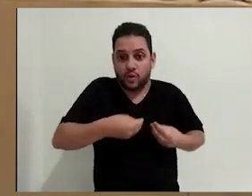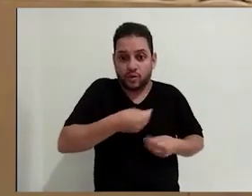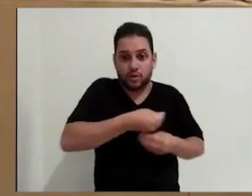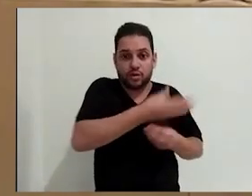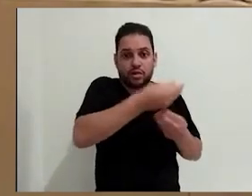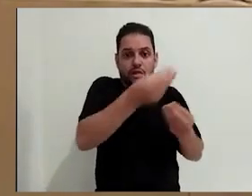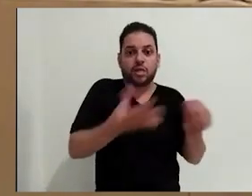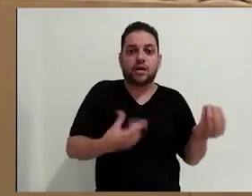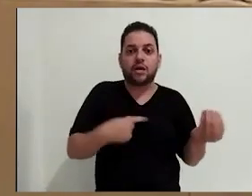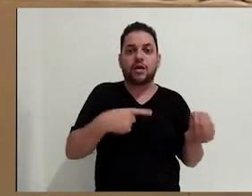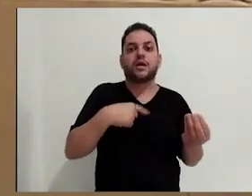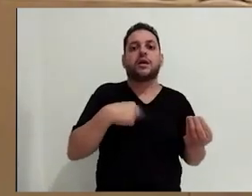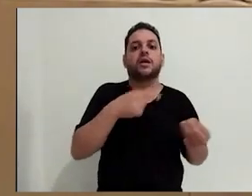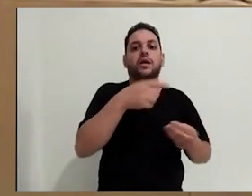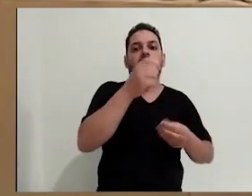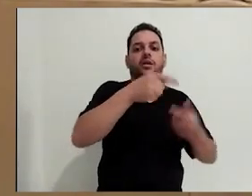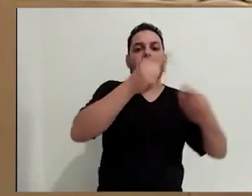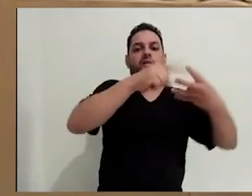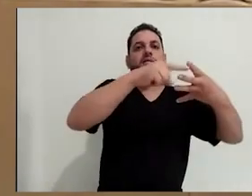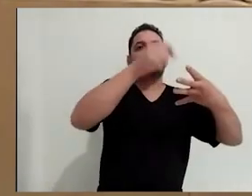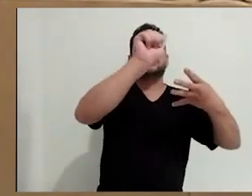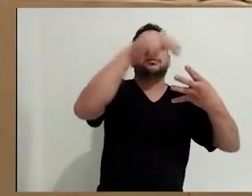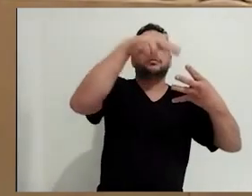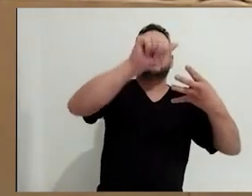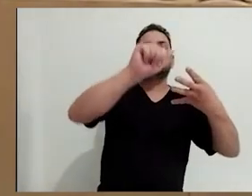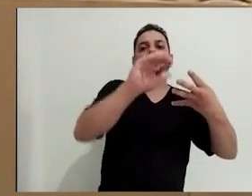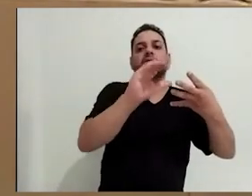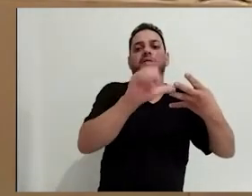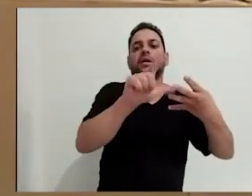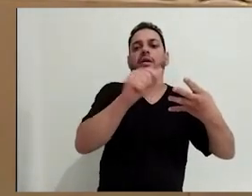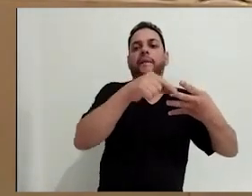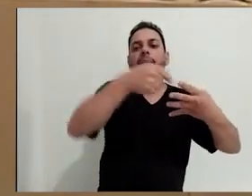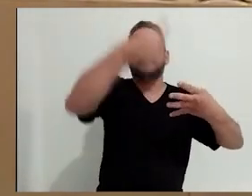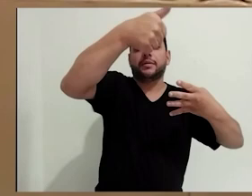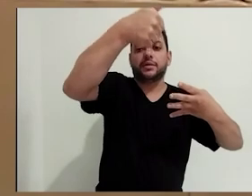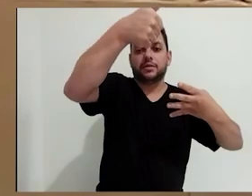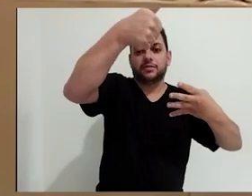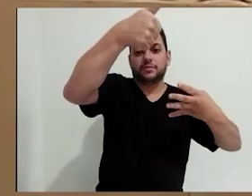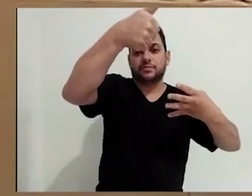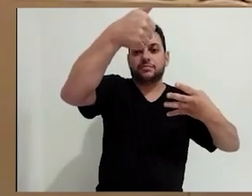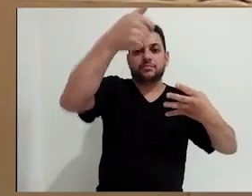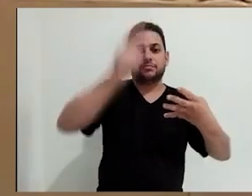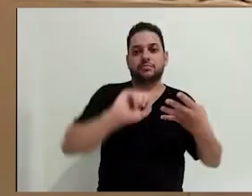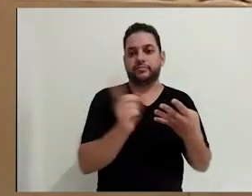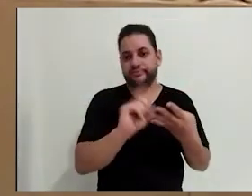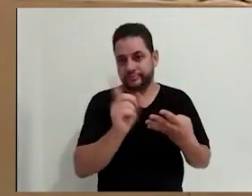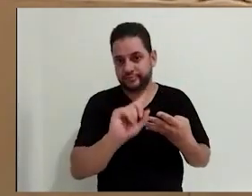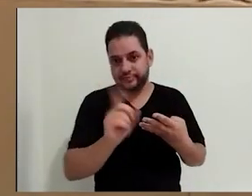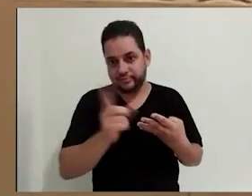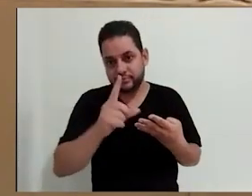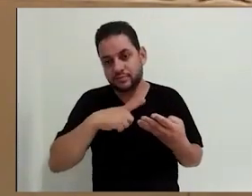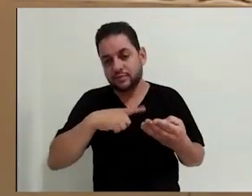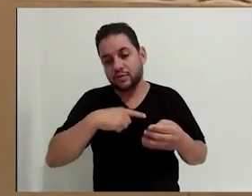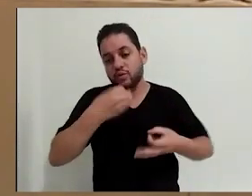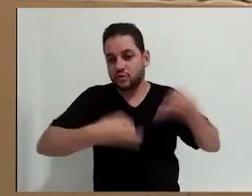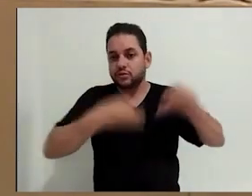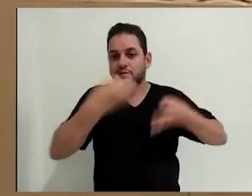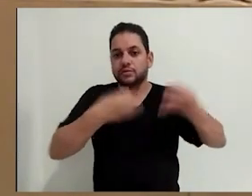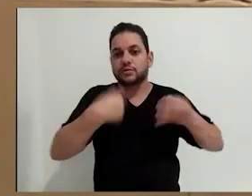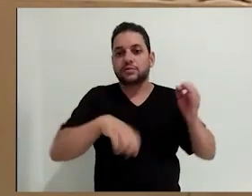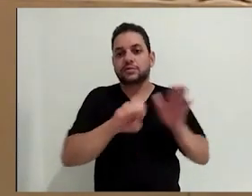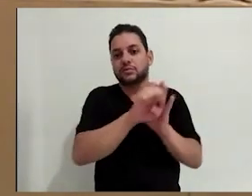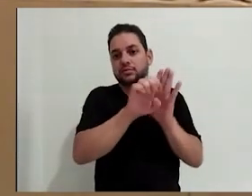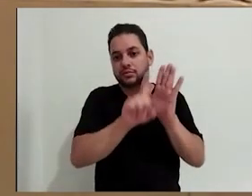agora a doutora Ana Clara é o primeiro. Não, o juiz é sempre do mesmo juízo, até com base no edital de designação